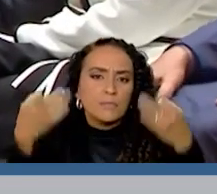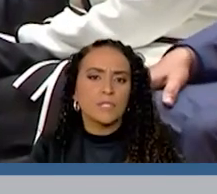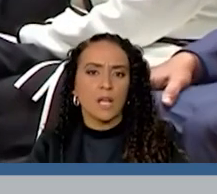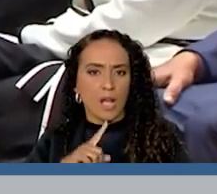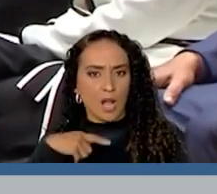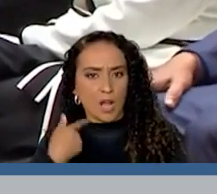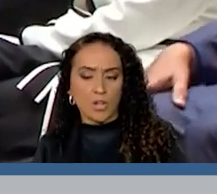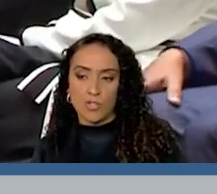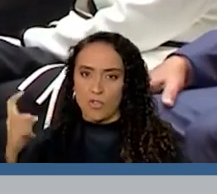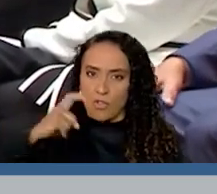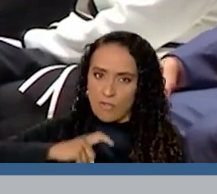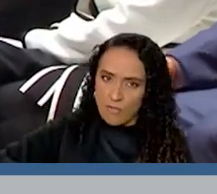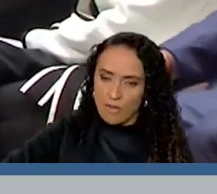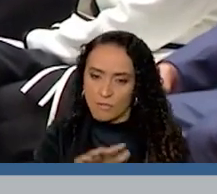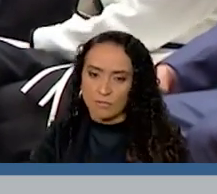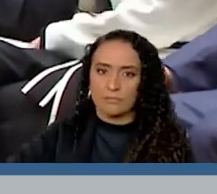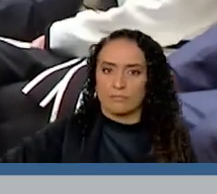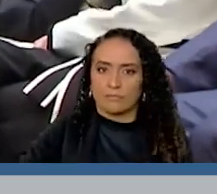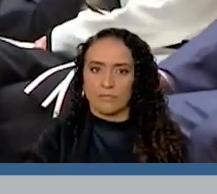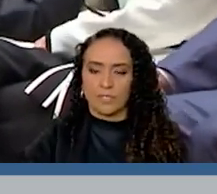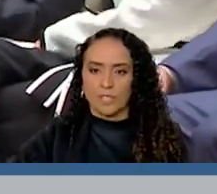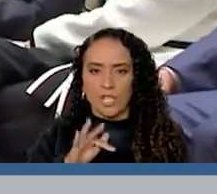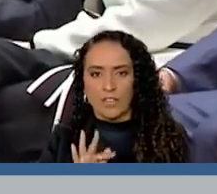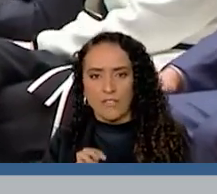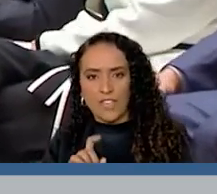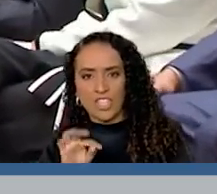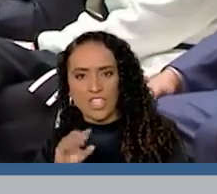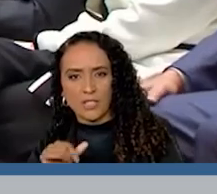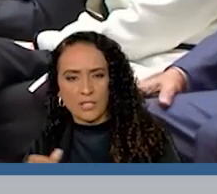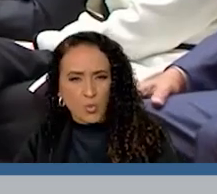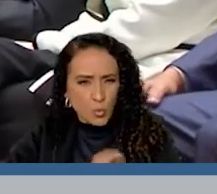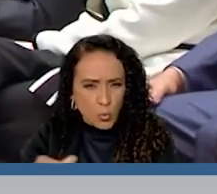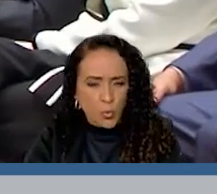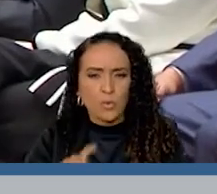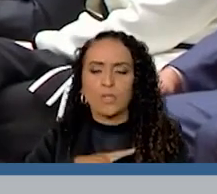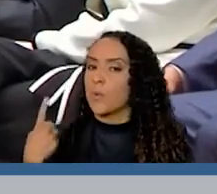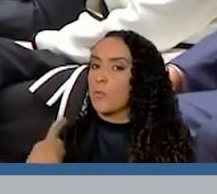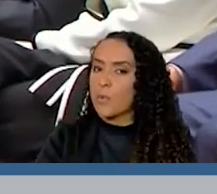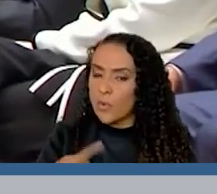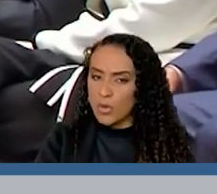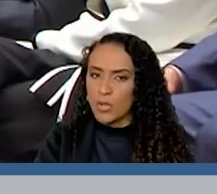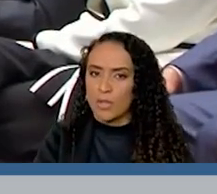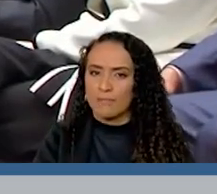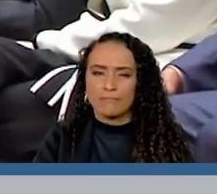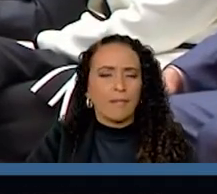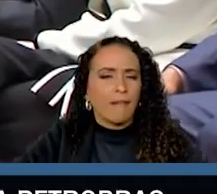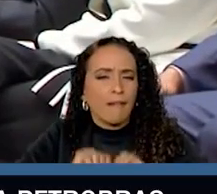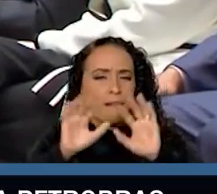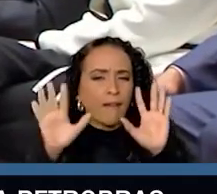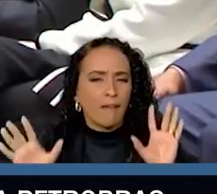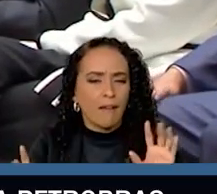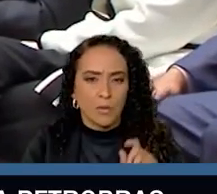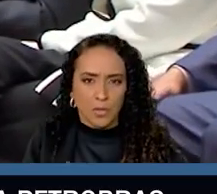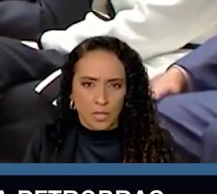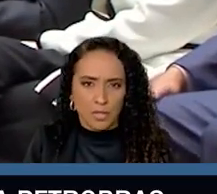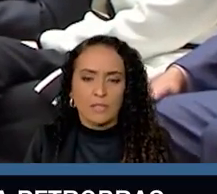nossa retomada ao setor de fertilizantes ela tem uma razão uma razão Cristalina